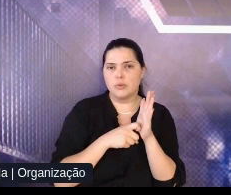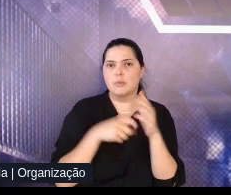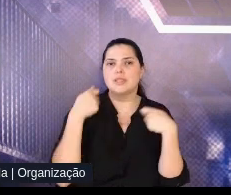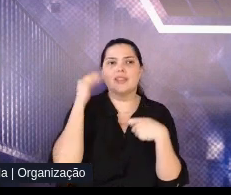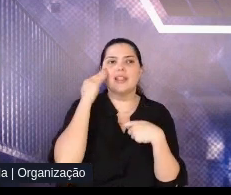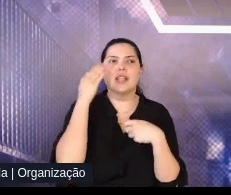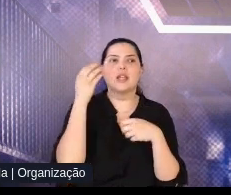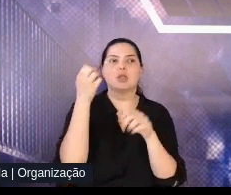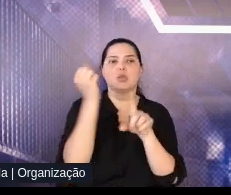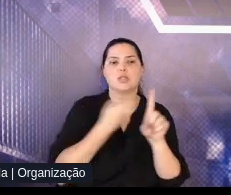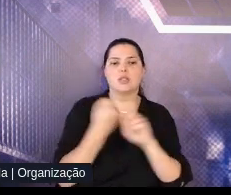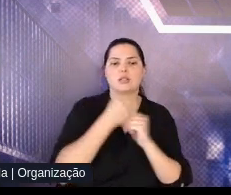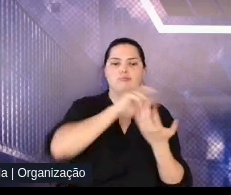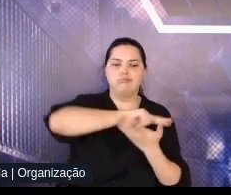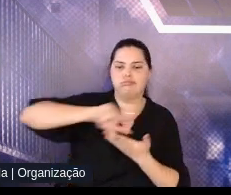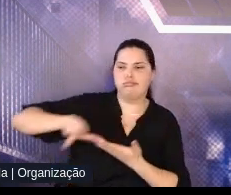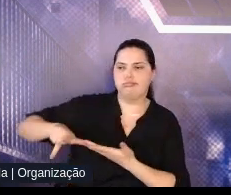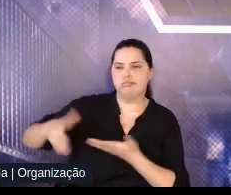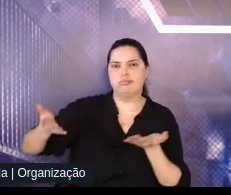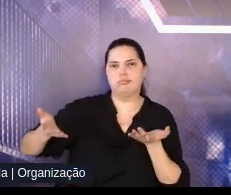totalmente diversa.